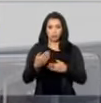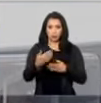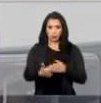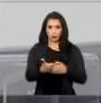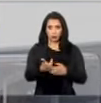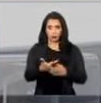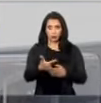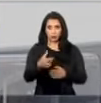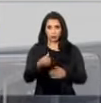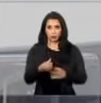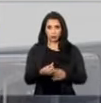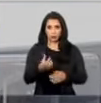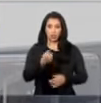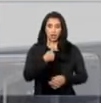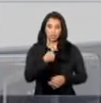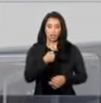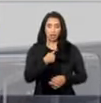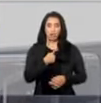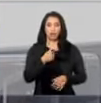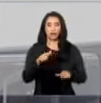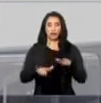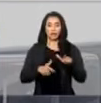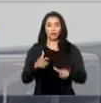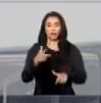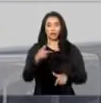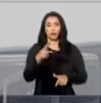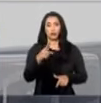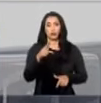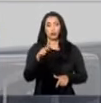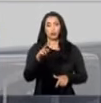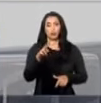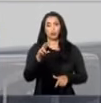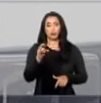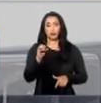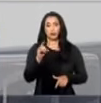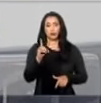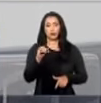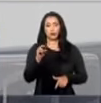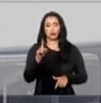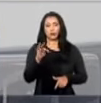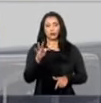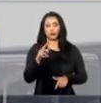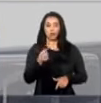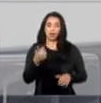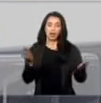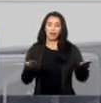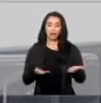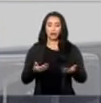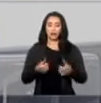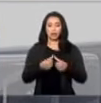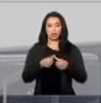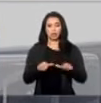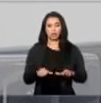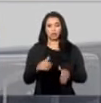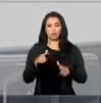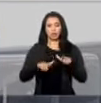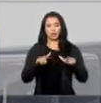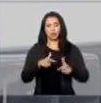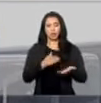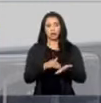Eu sou produtor, estou secretário do audiovisual. Quando me foi